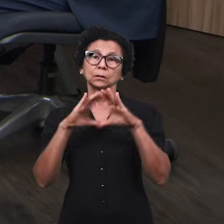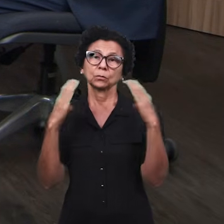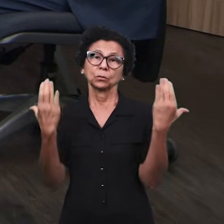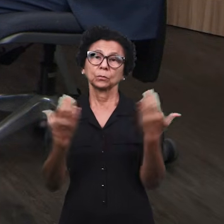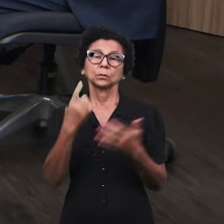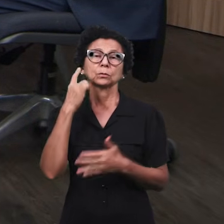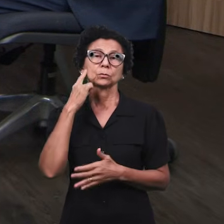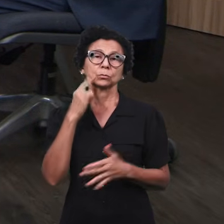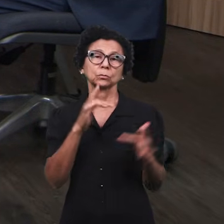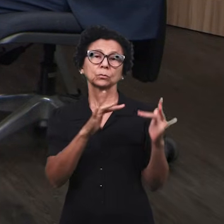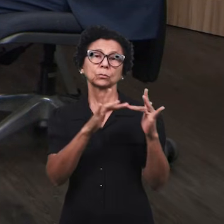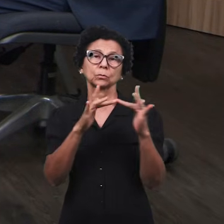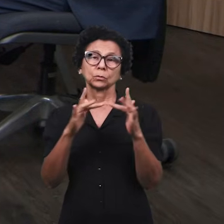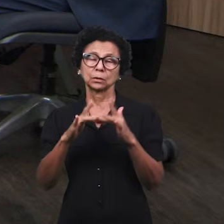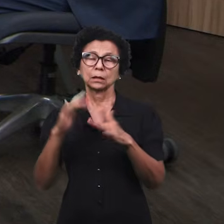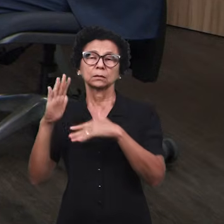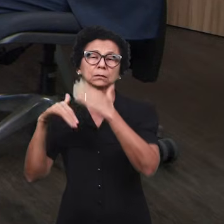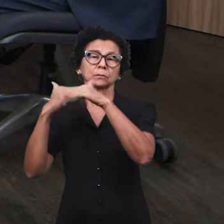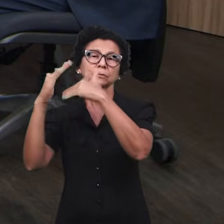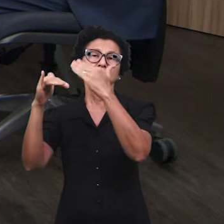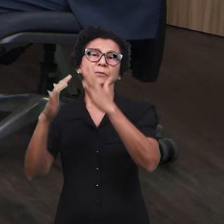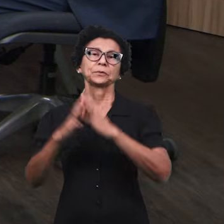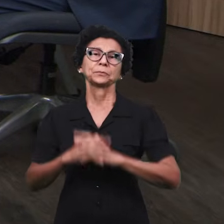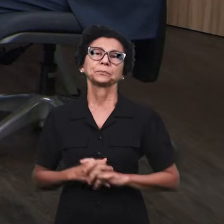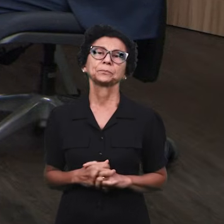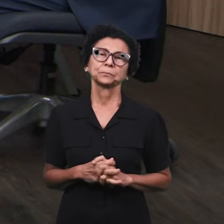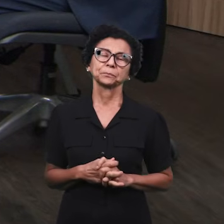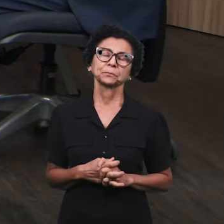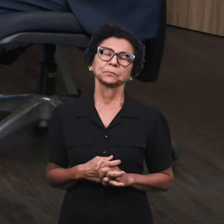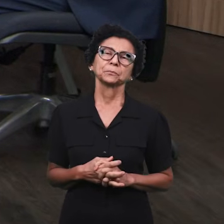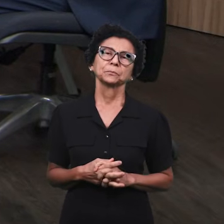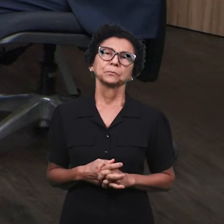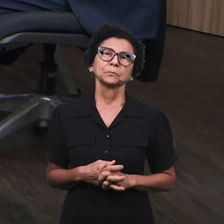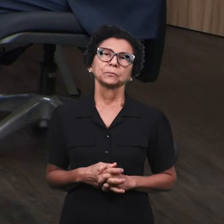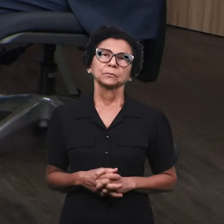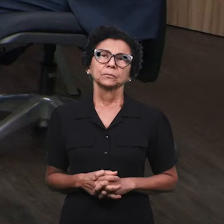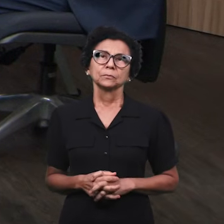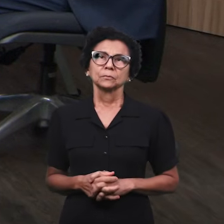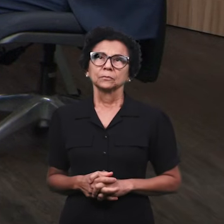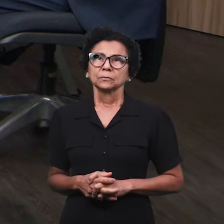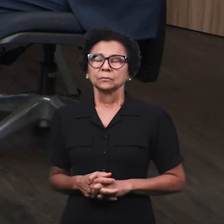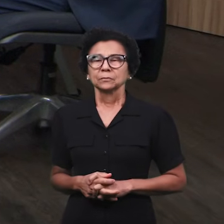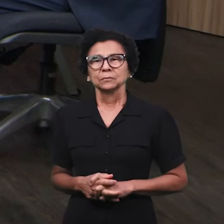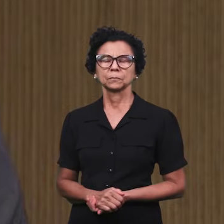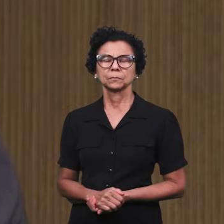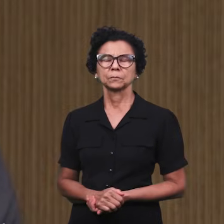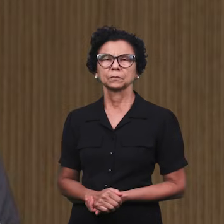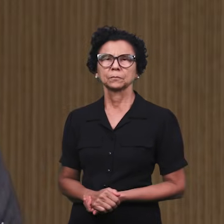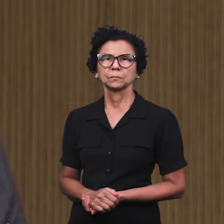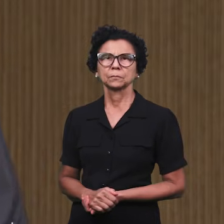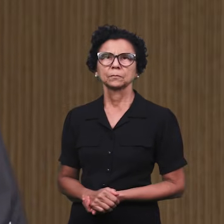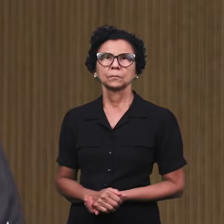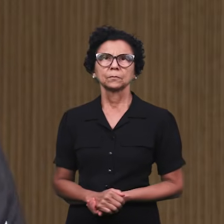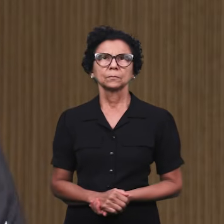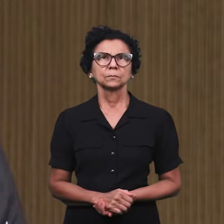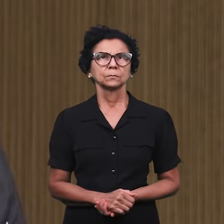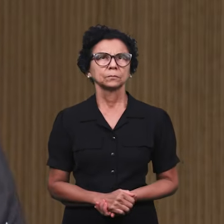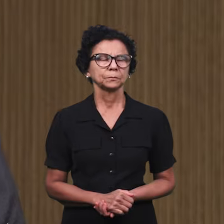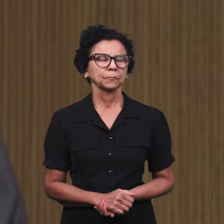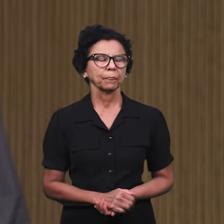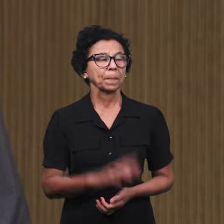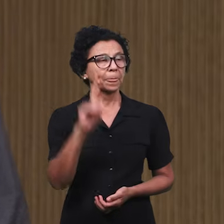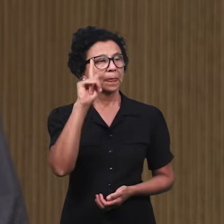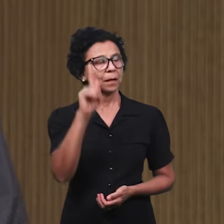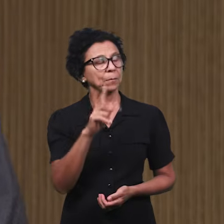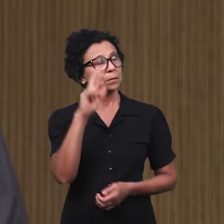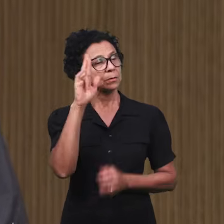você aprende muito. Vamos seguir, Vamos Daniel? seguir para a primeira pergunta aqui, diretamente do estúdio. A Paz do Senhor, pastor Josias,